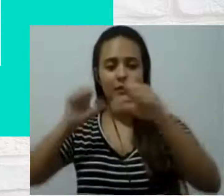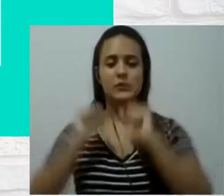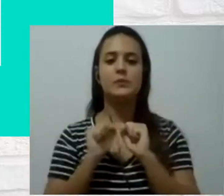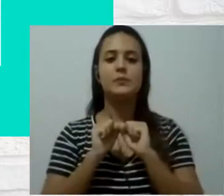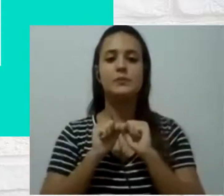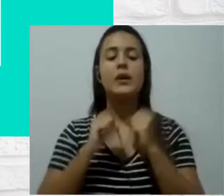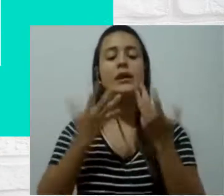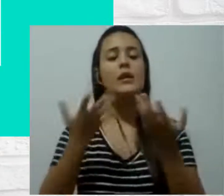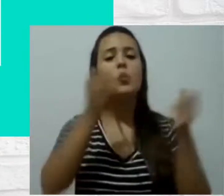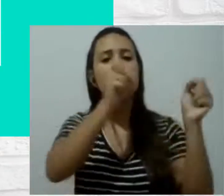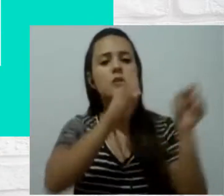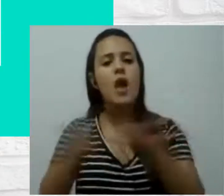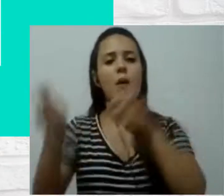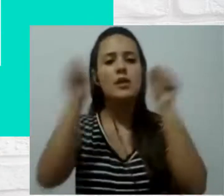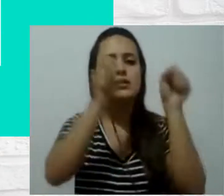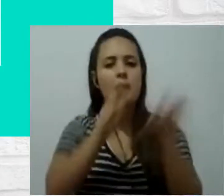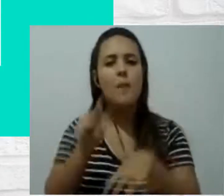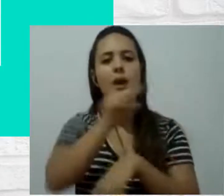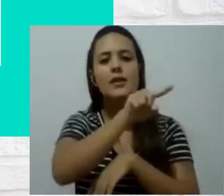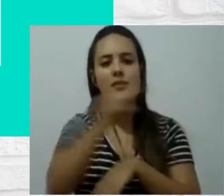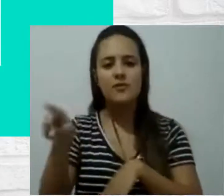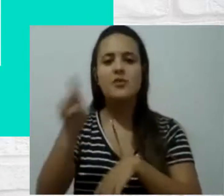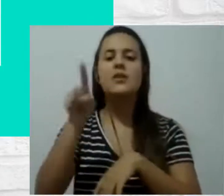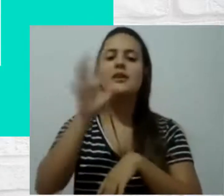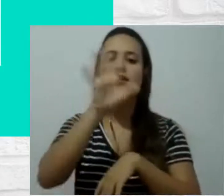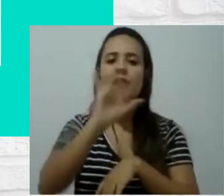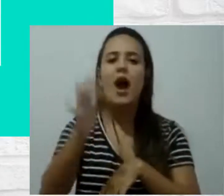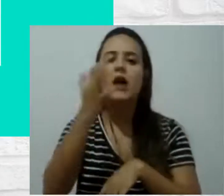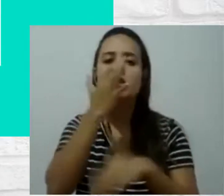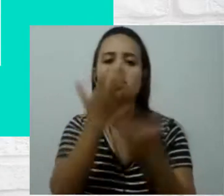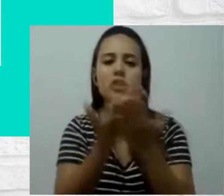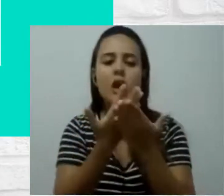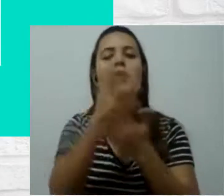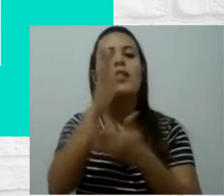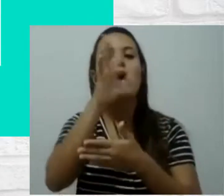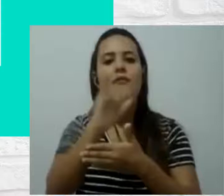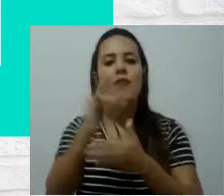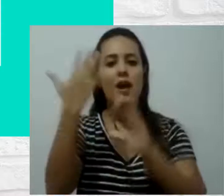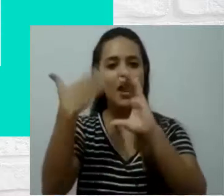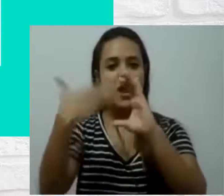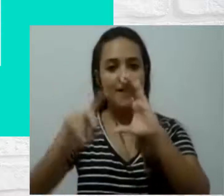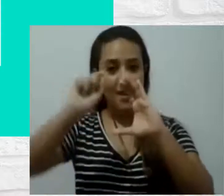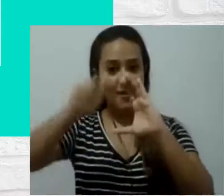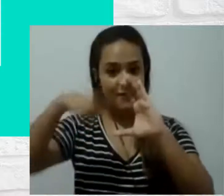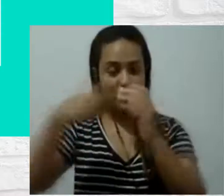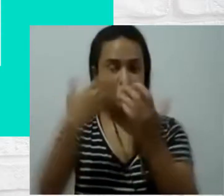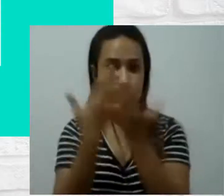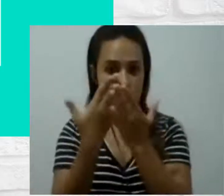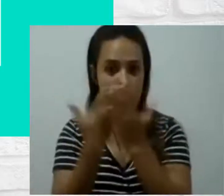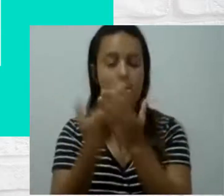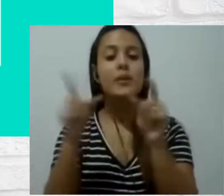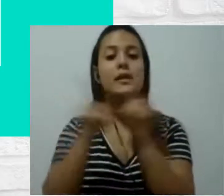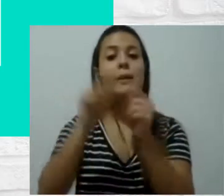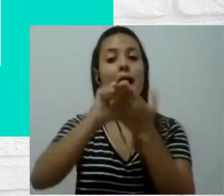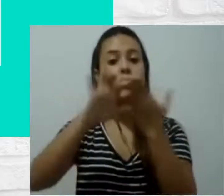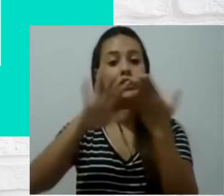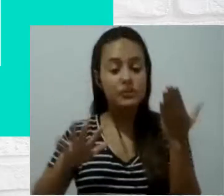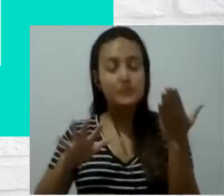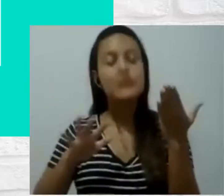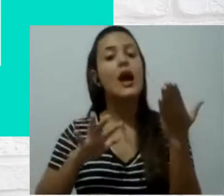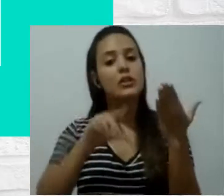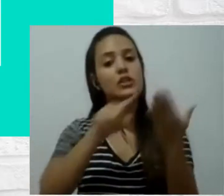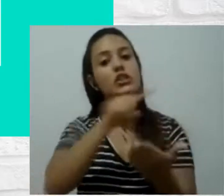de videoaulas e atividades assíncronas. Então, toda semana, toda aula que vocês forem ter, vocês vão